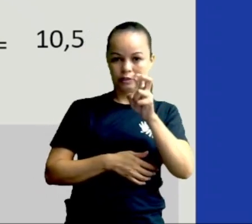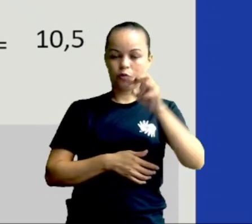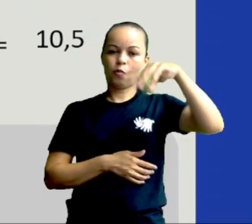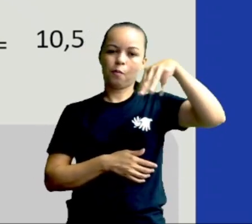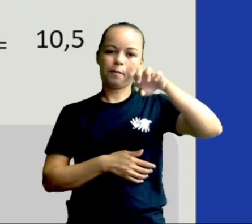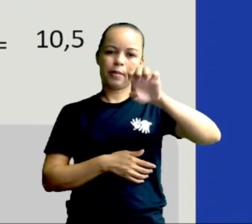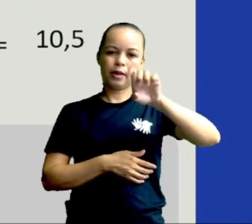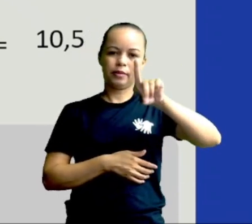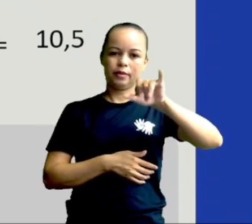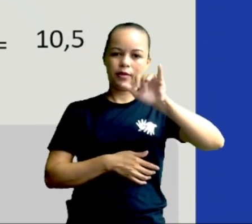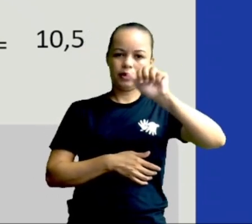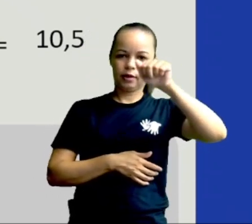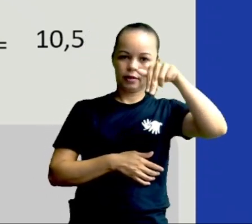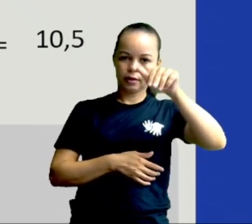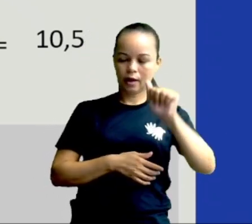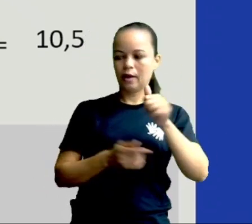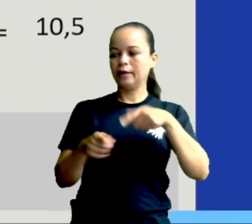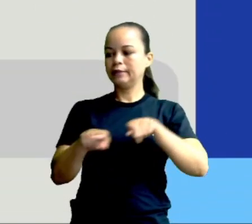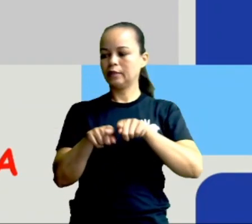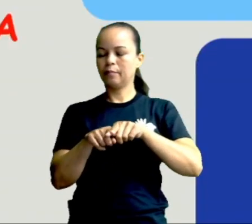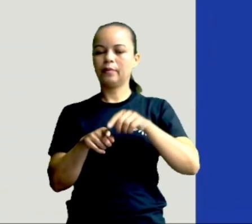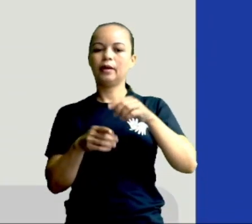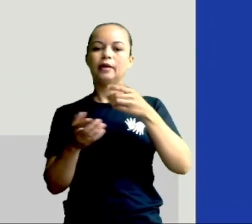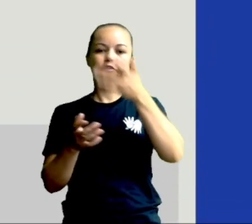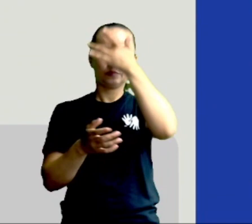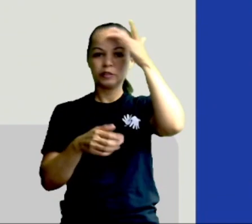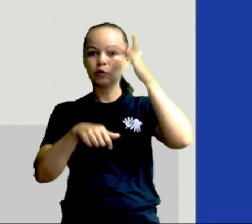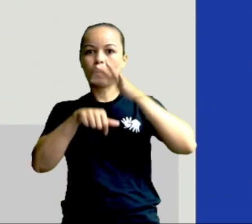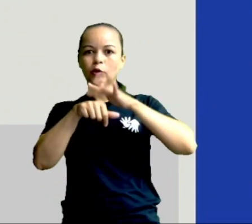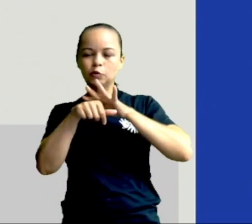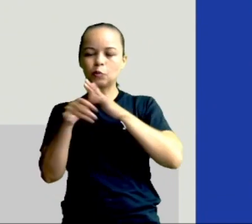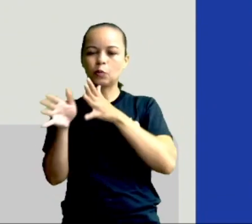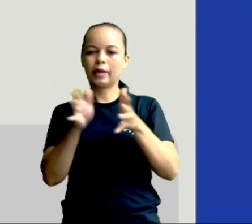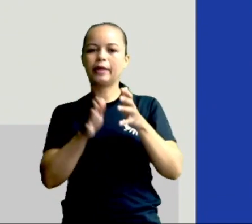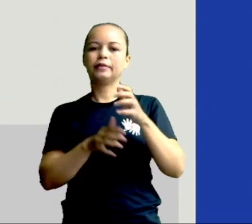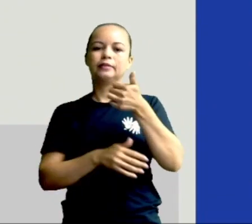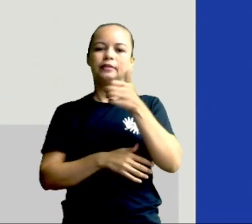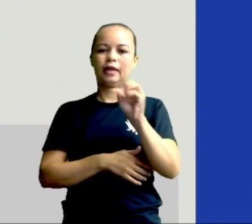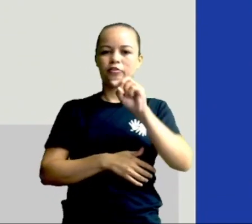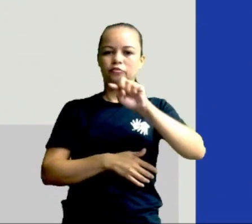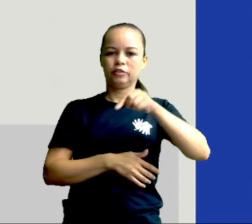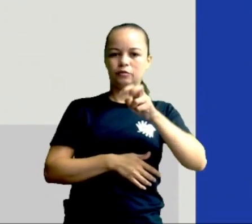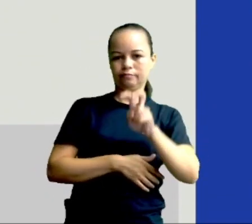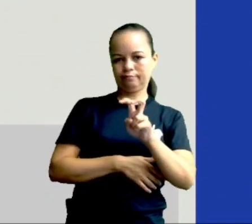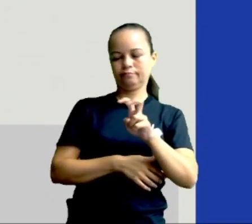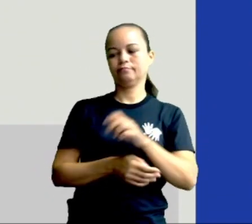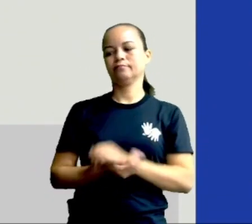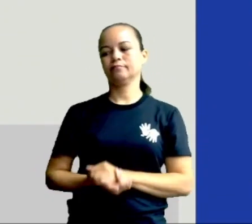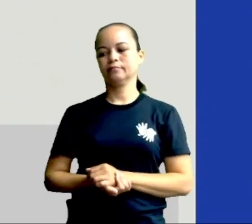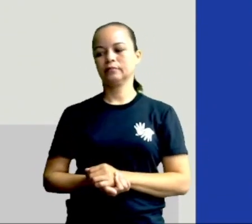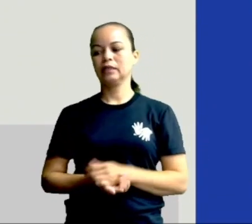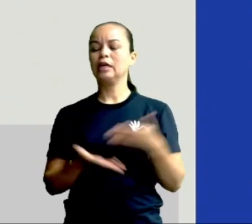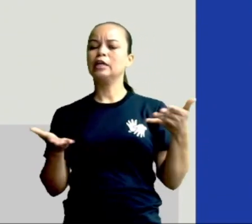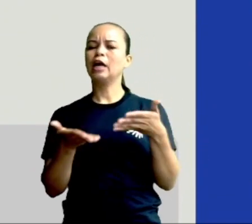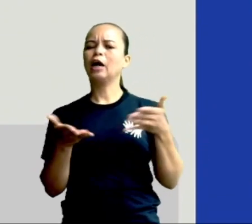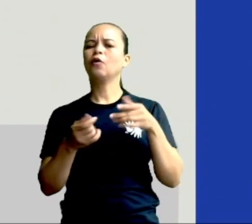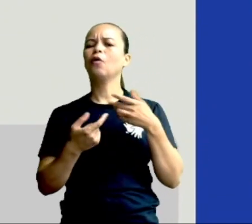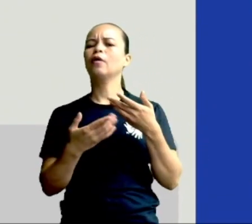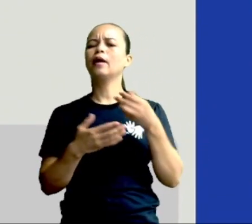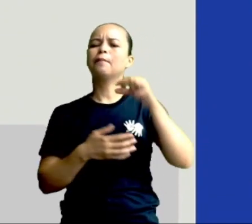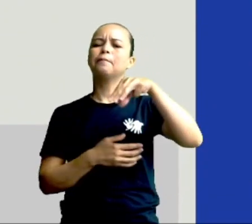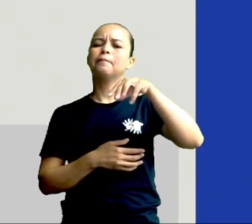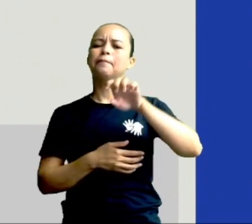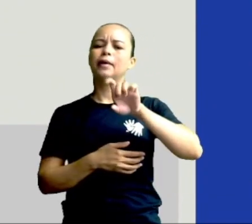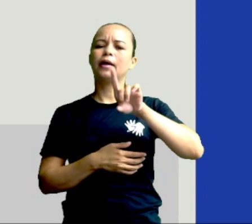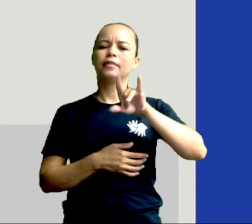confirmados 10,5. Beleza? Tranquilo? Vamos ver agora qual é o valor da média dos casos notificados e